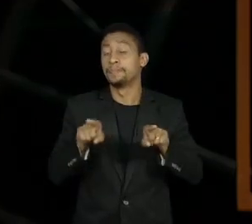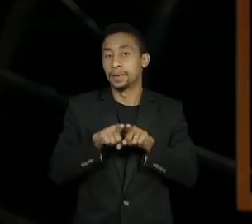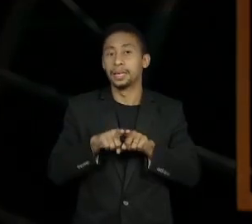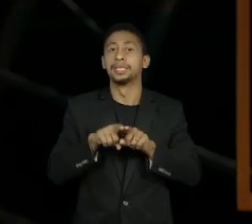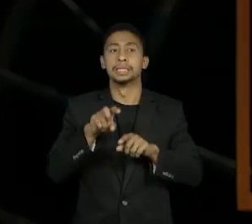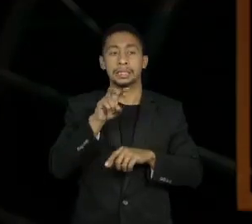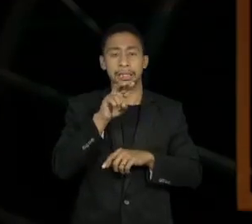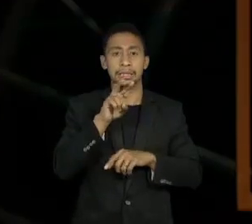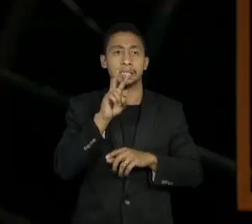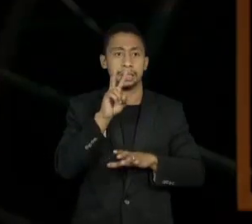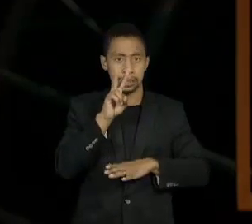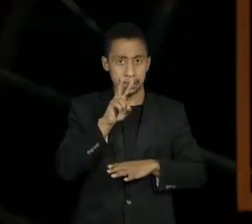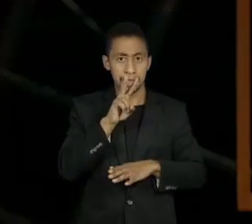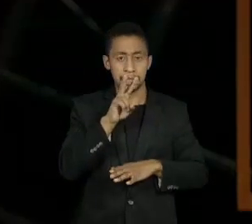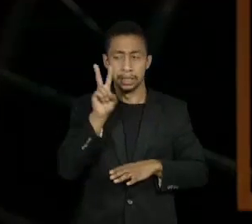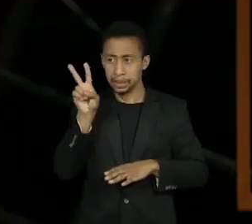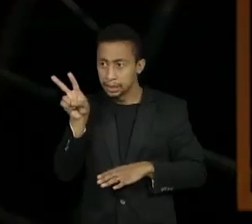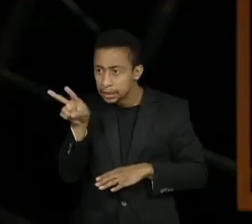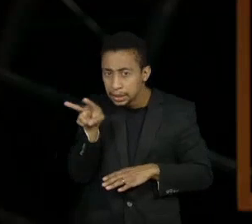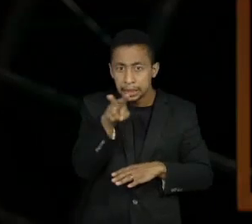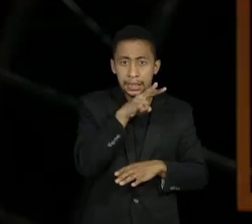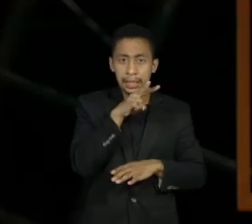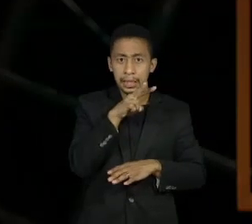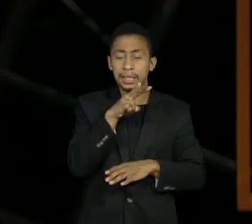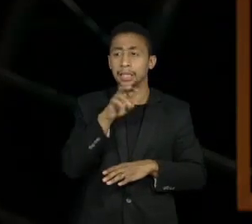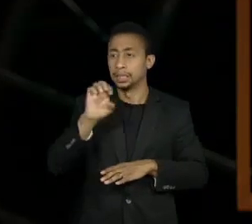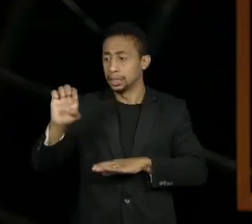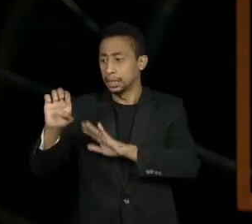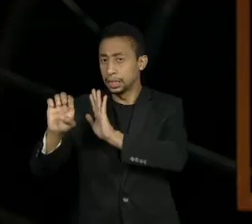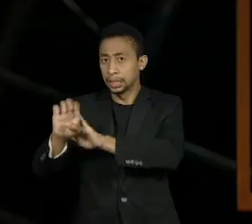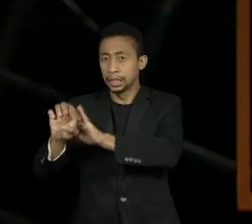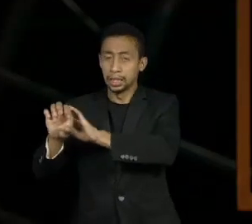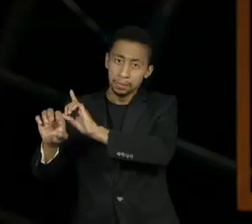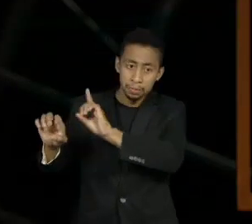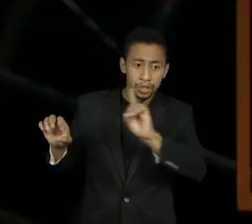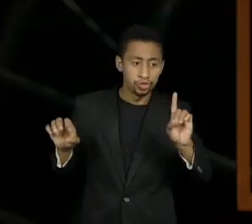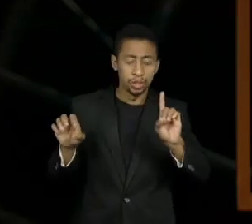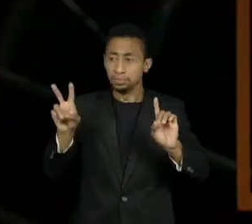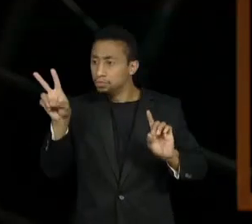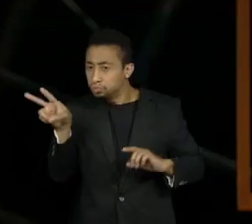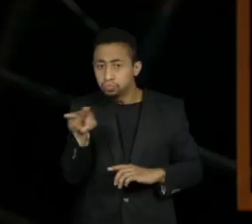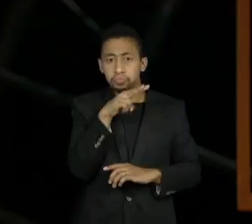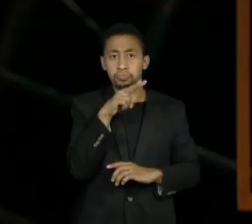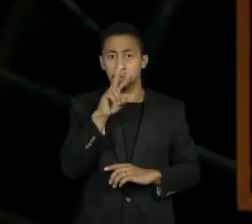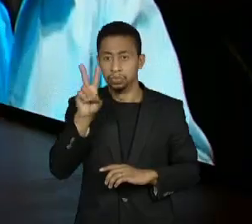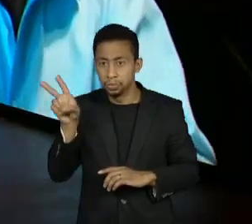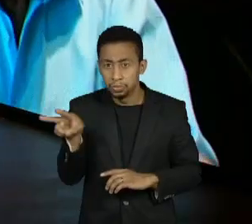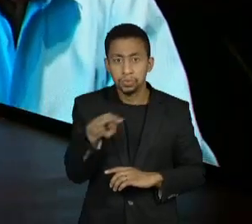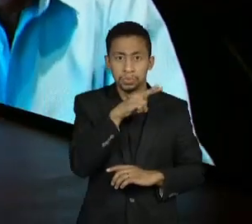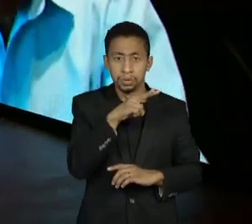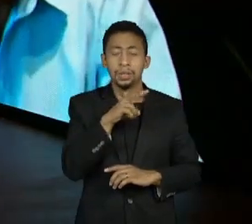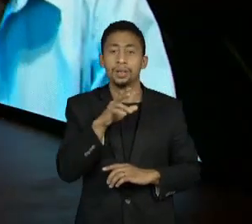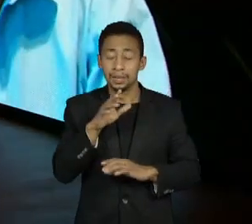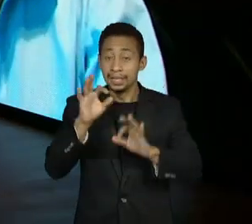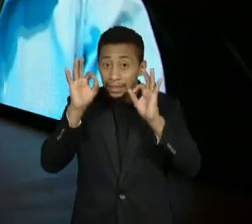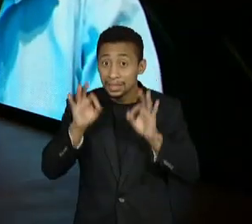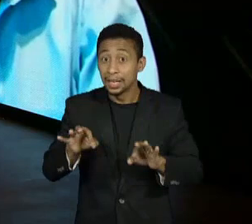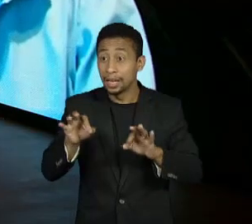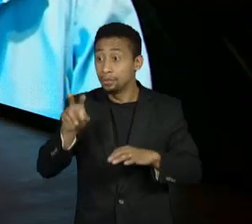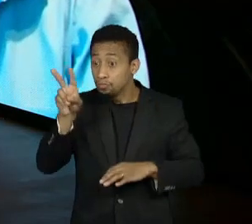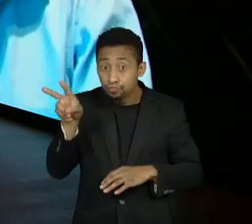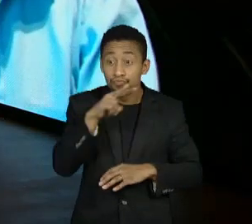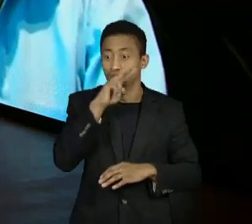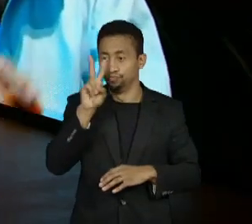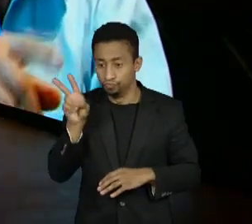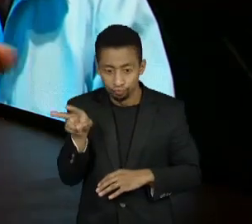para a direita. Então, põe toda a ação dos personagens da esquerda para a direita, que o pessoal está lendo assim,